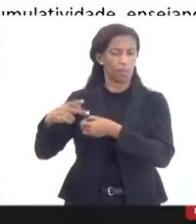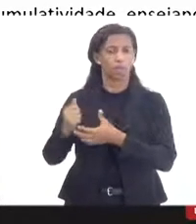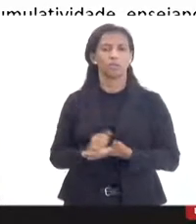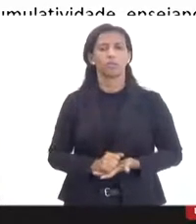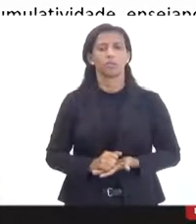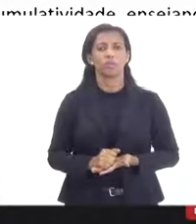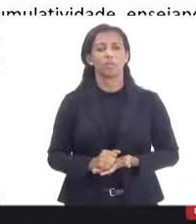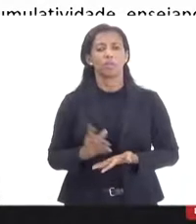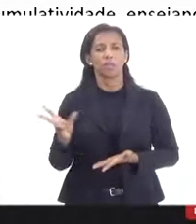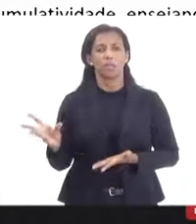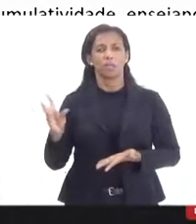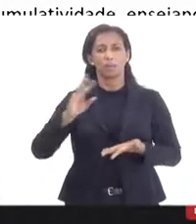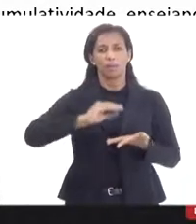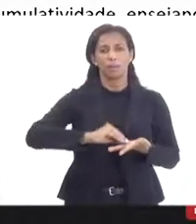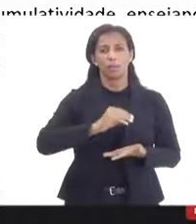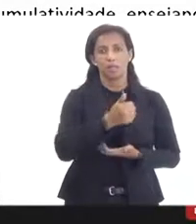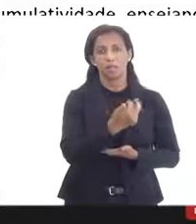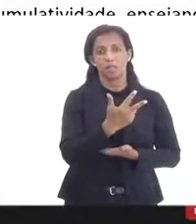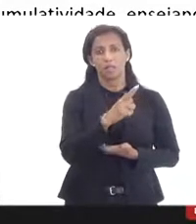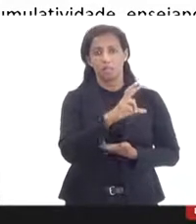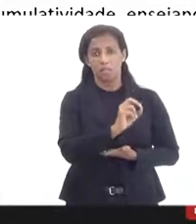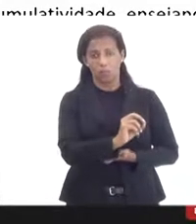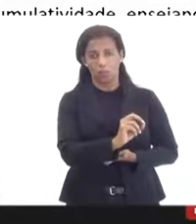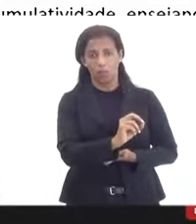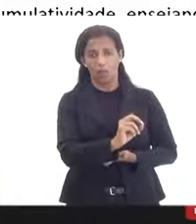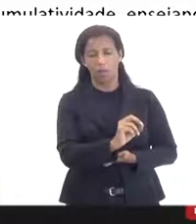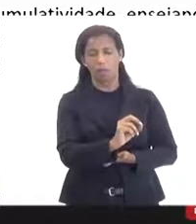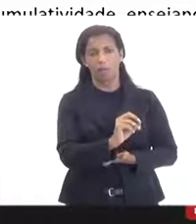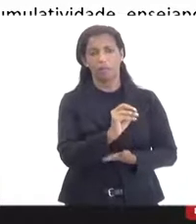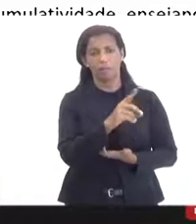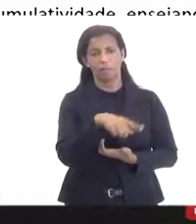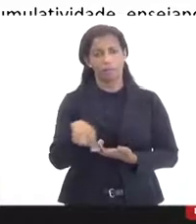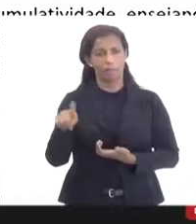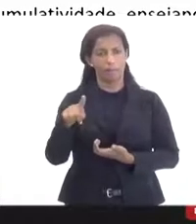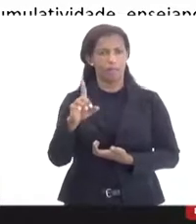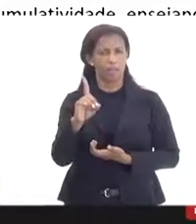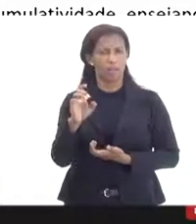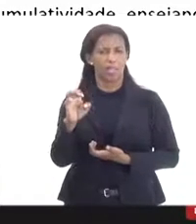crédito, a aplicação do 150 parágrafo 4 para fins de decadência,